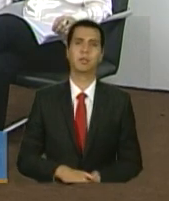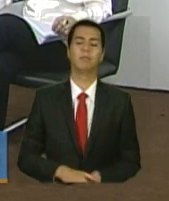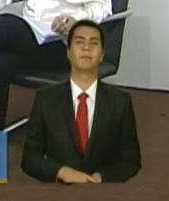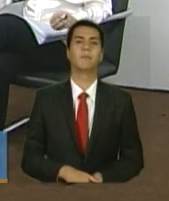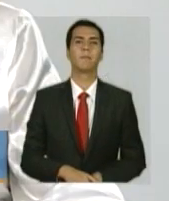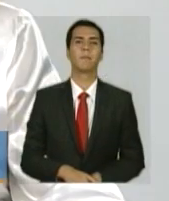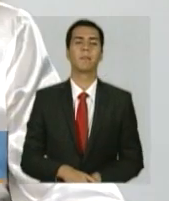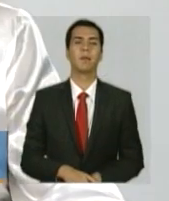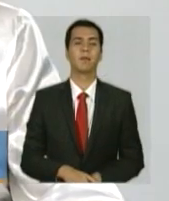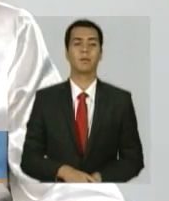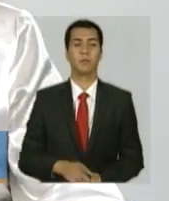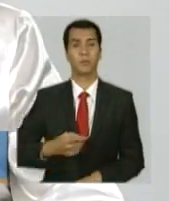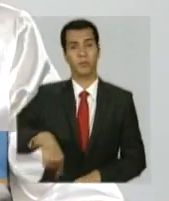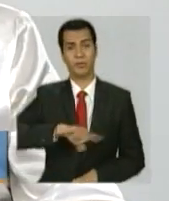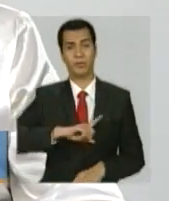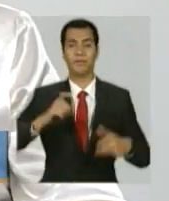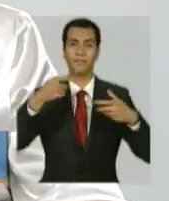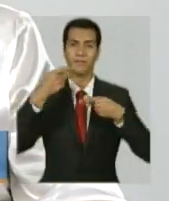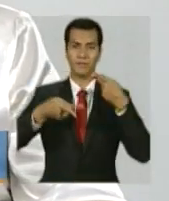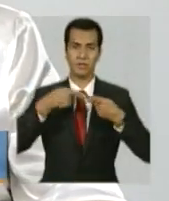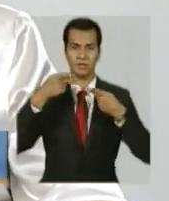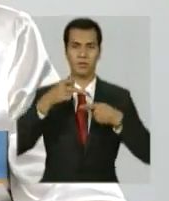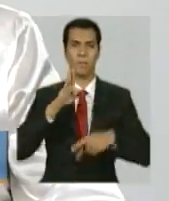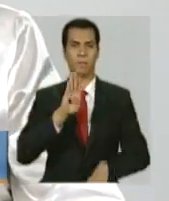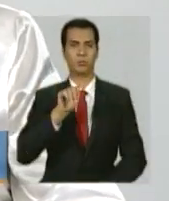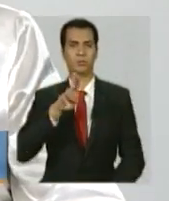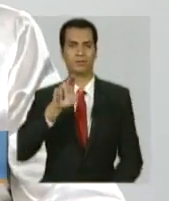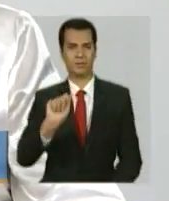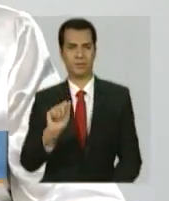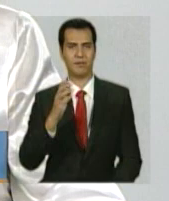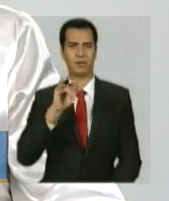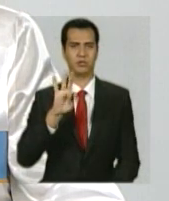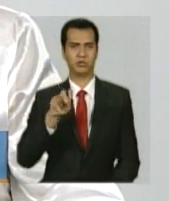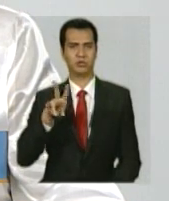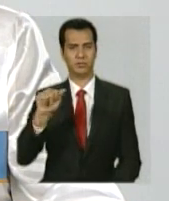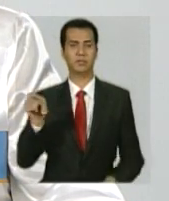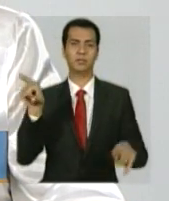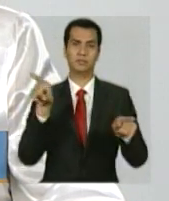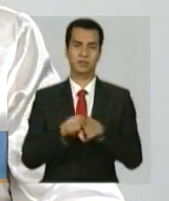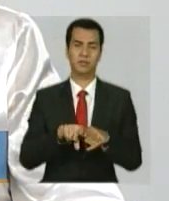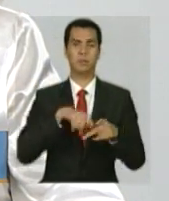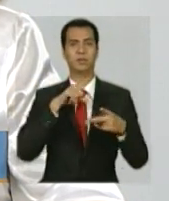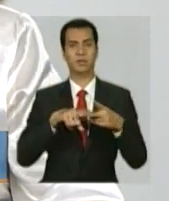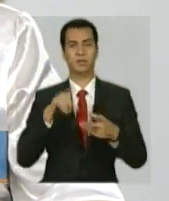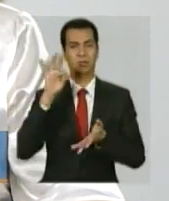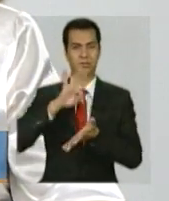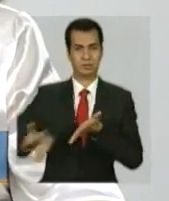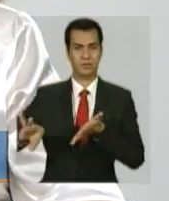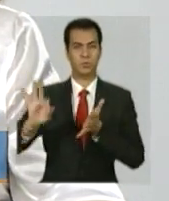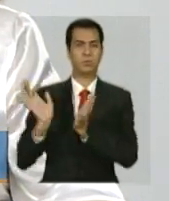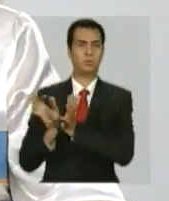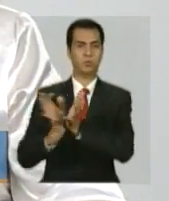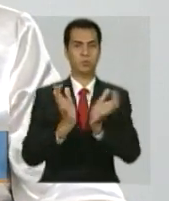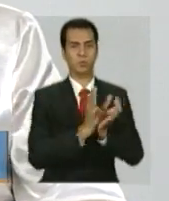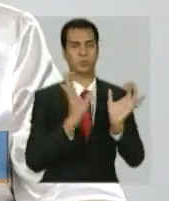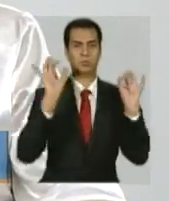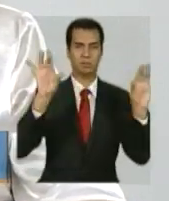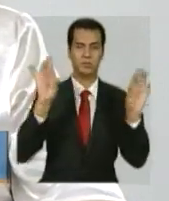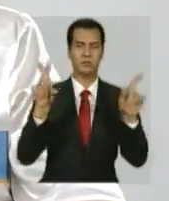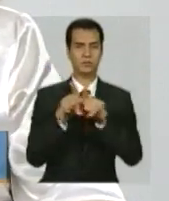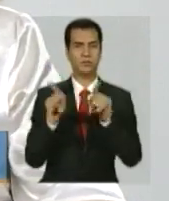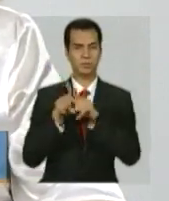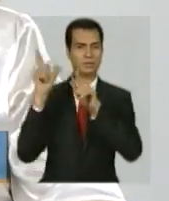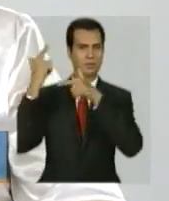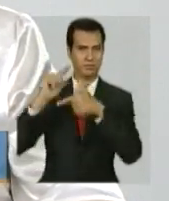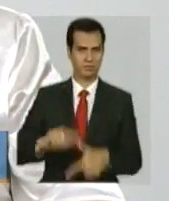em busca ativa, em cadastramento de populações tradicionais específicas, não significa que